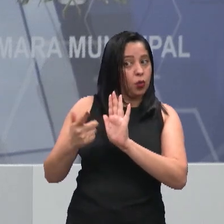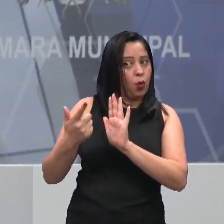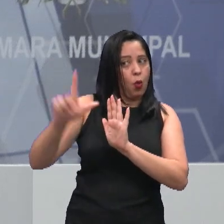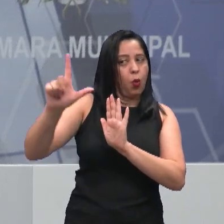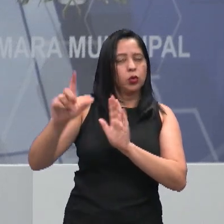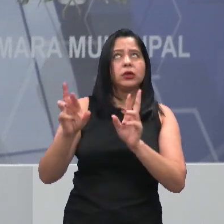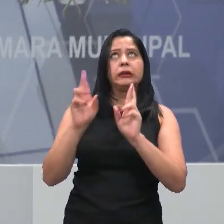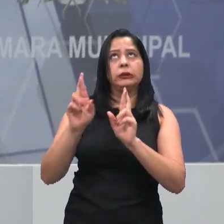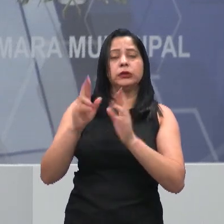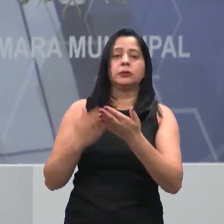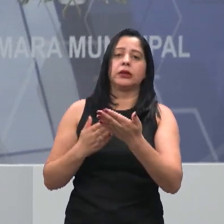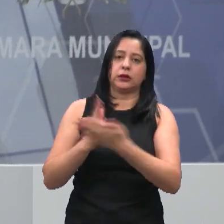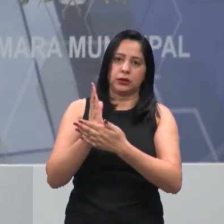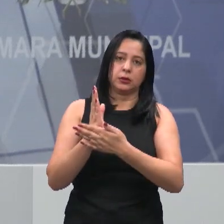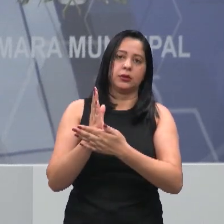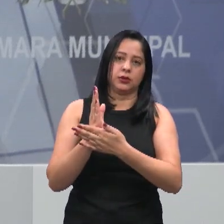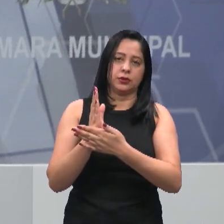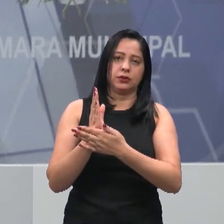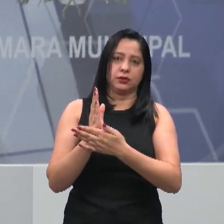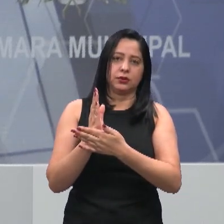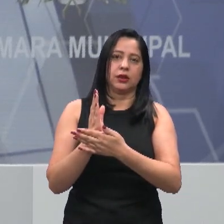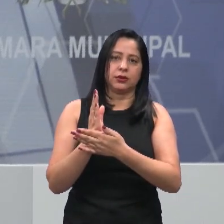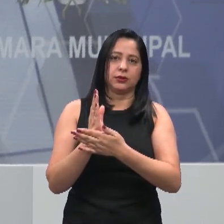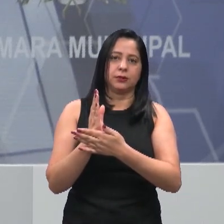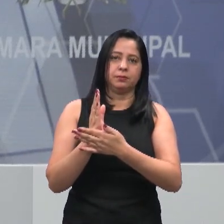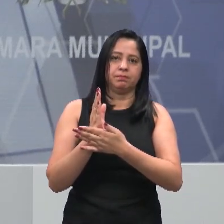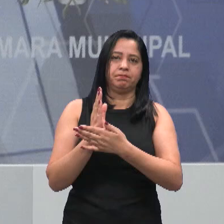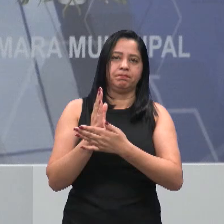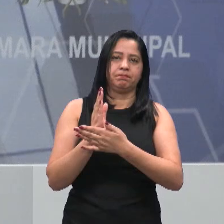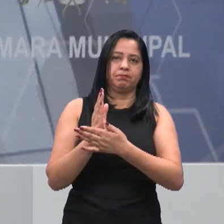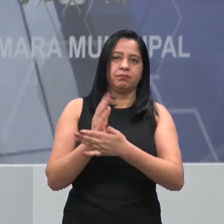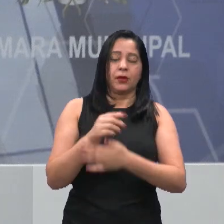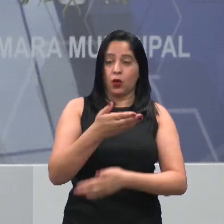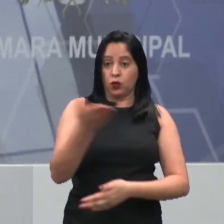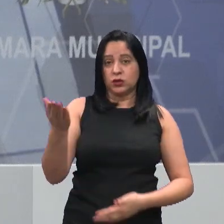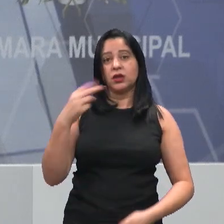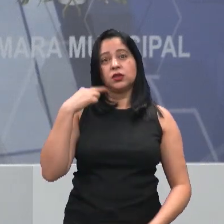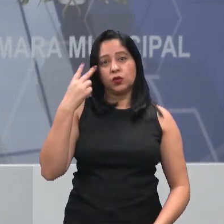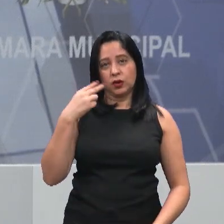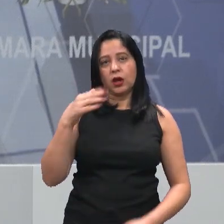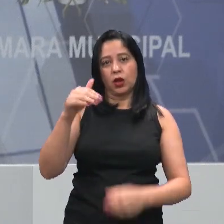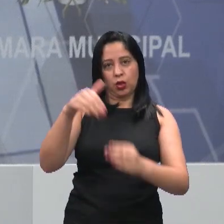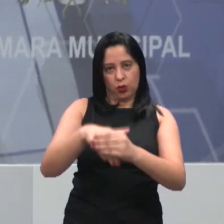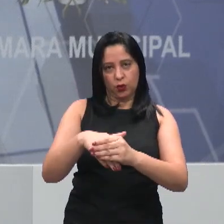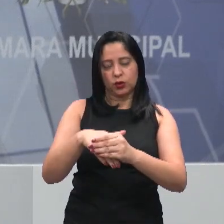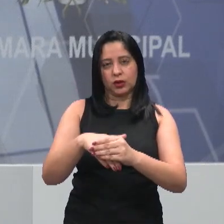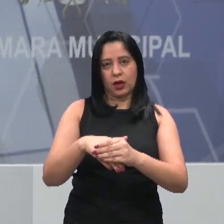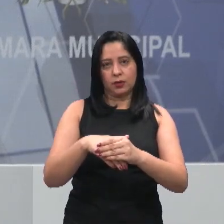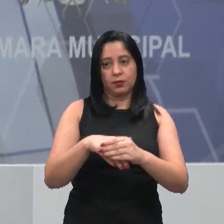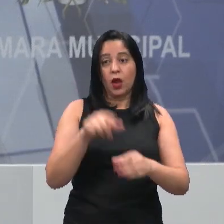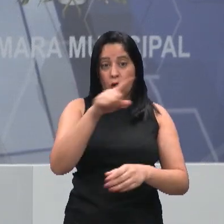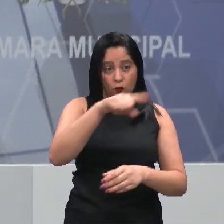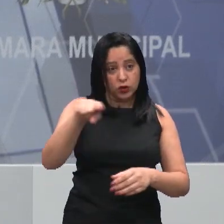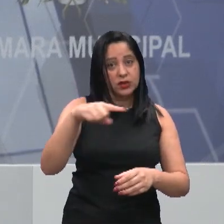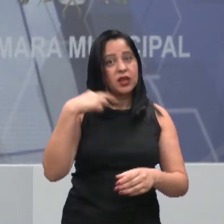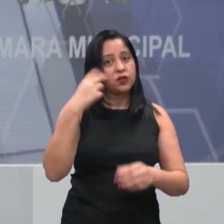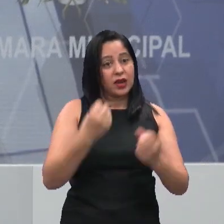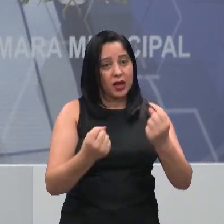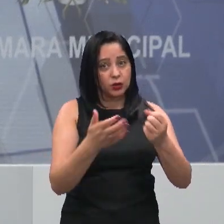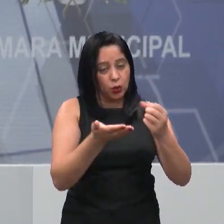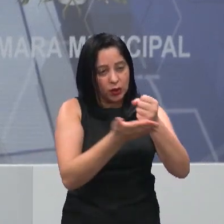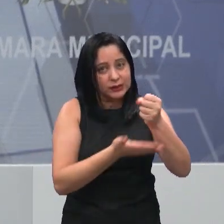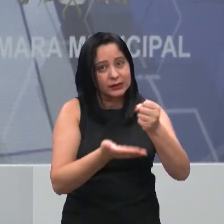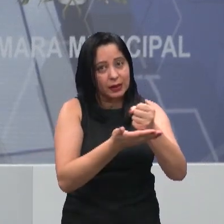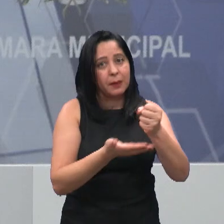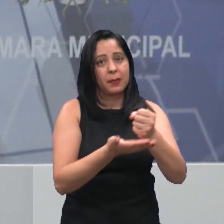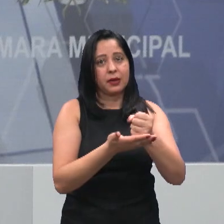aprovado nessa casa, com o voto de todos os vereadores, inclusive com os vereadores da base do governo, que hoje estão questionando algumas coisas,